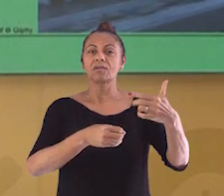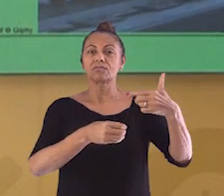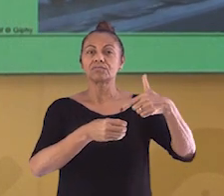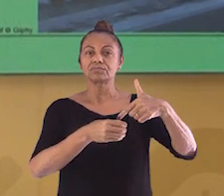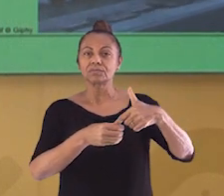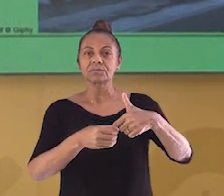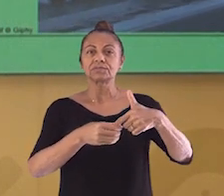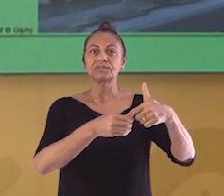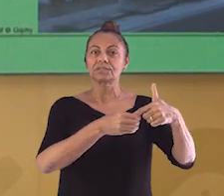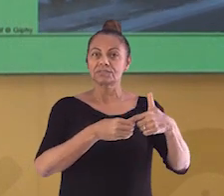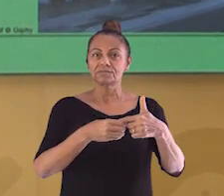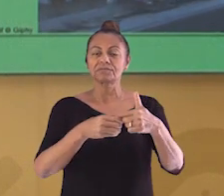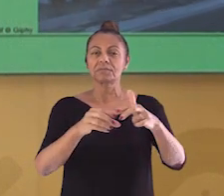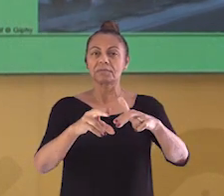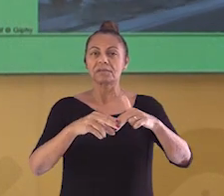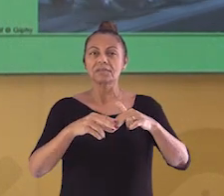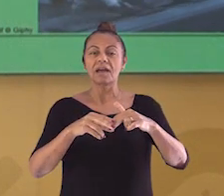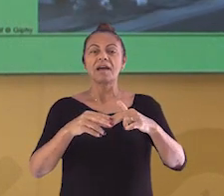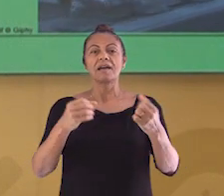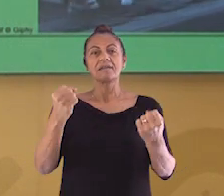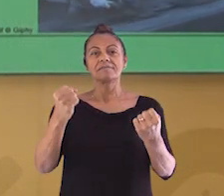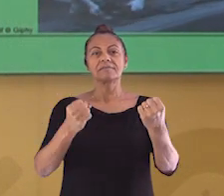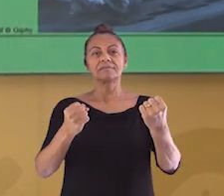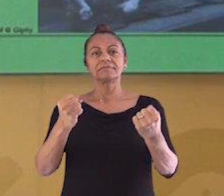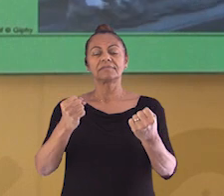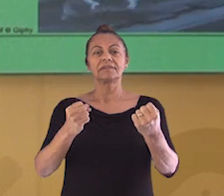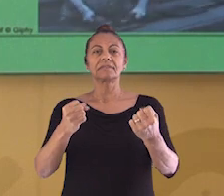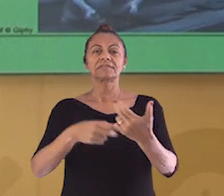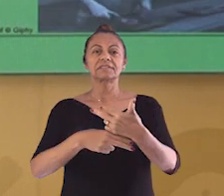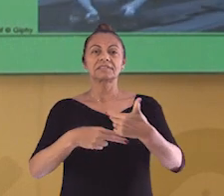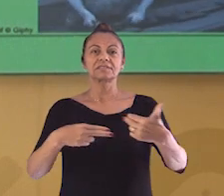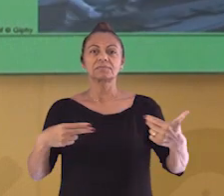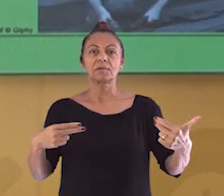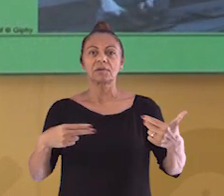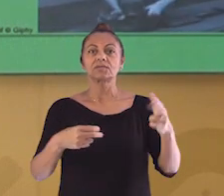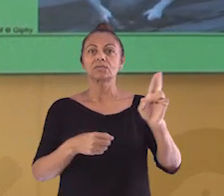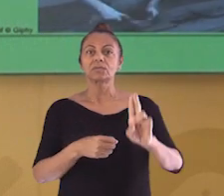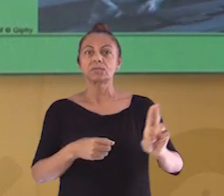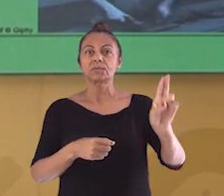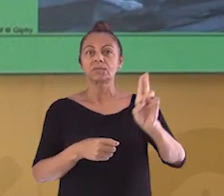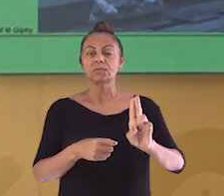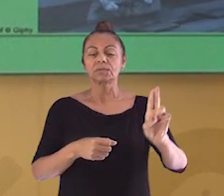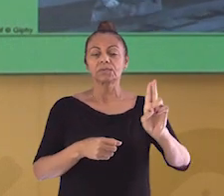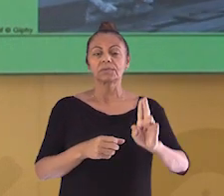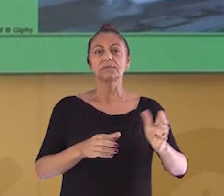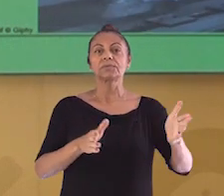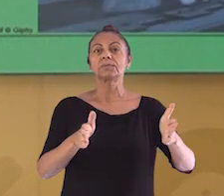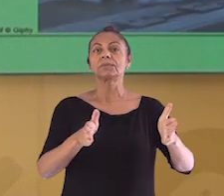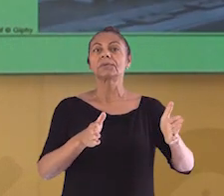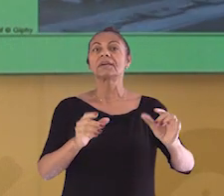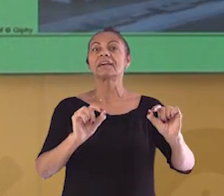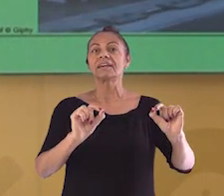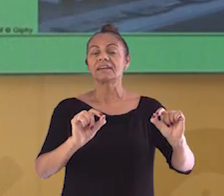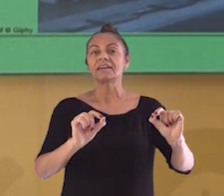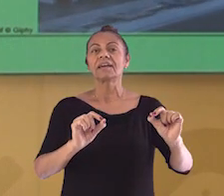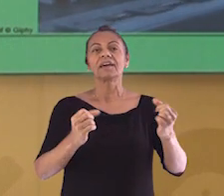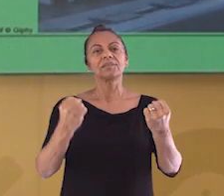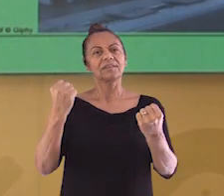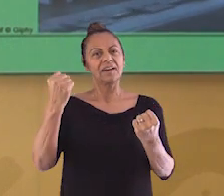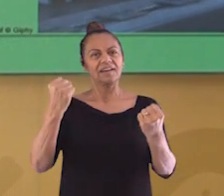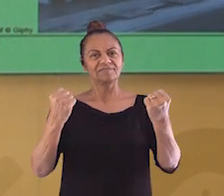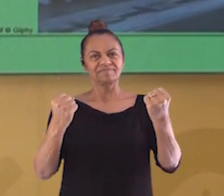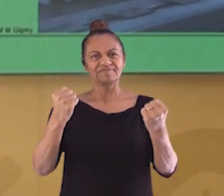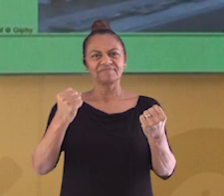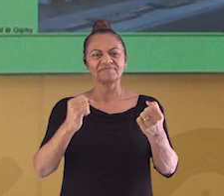petróleo como combustível dos meios de transporte, porque o meio de transporte mais utilizado nessa época era o carro. E como